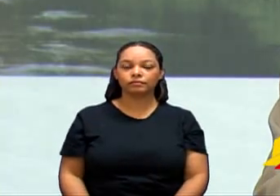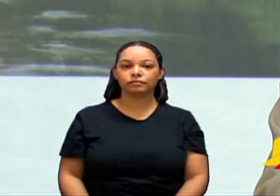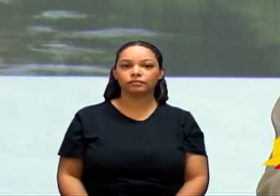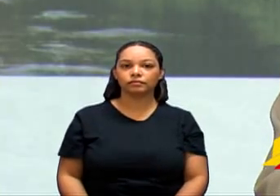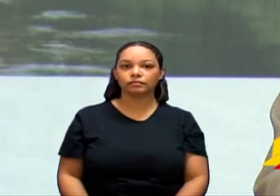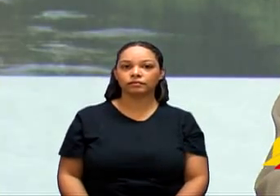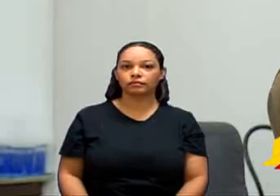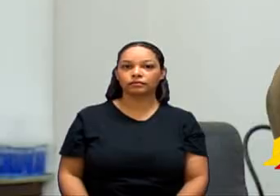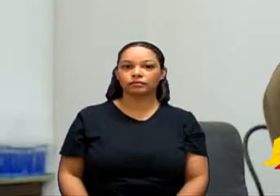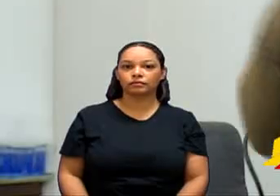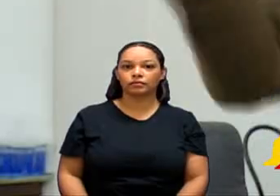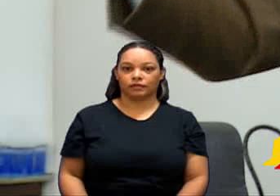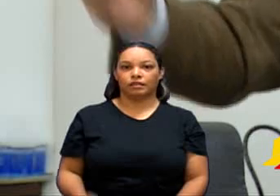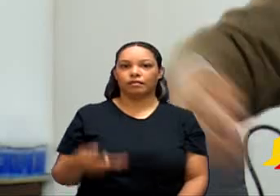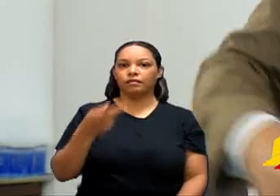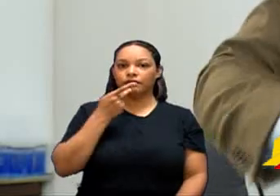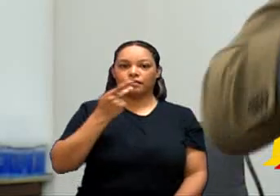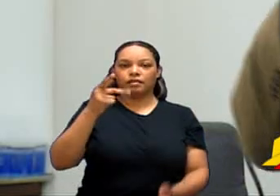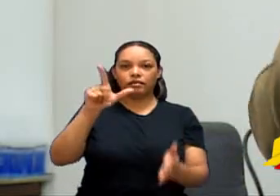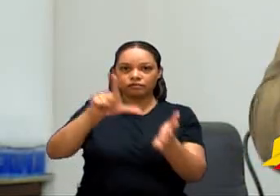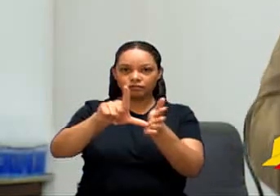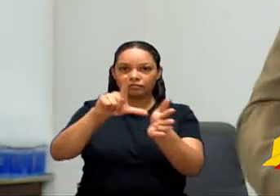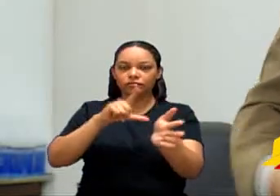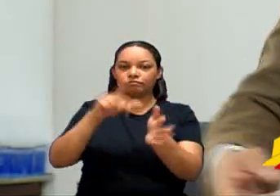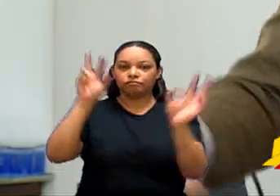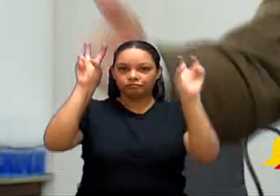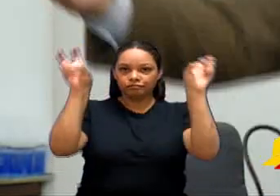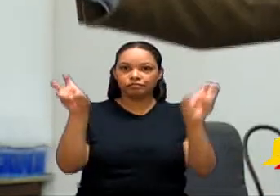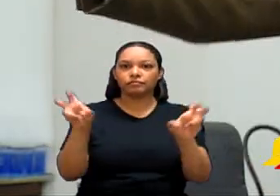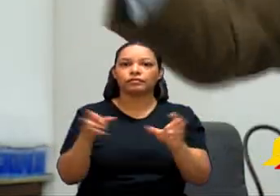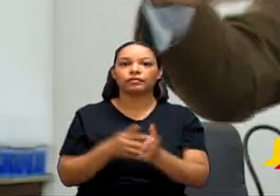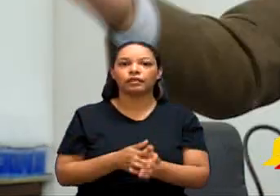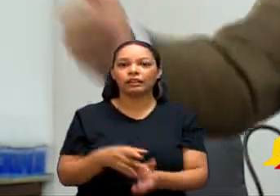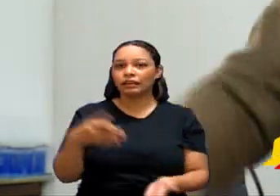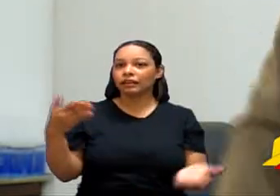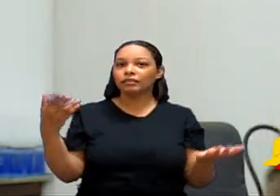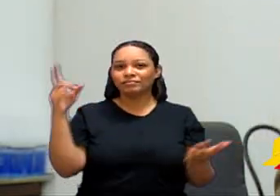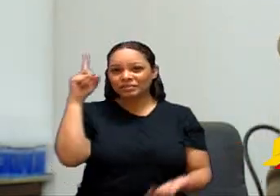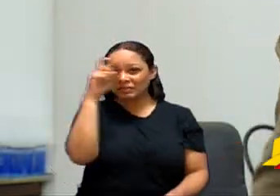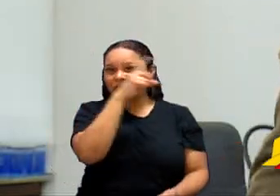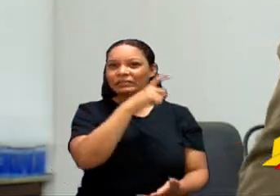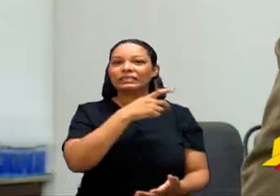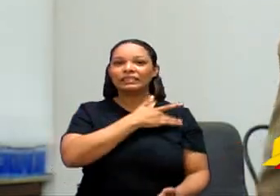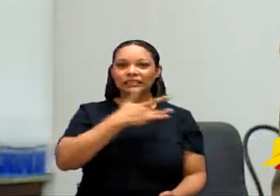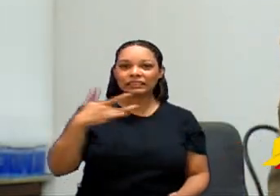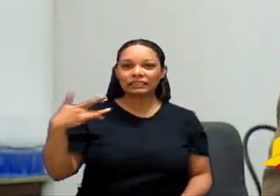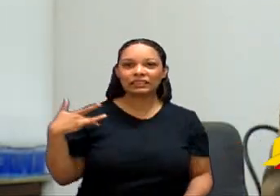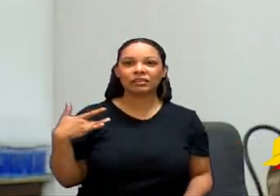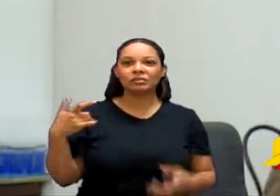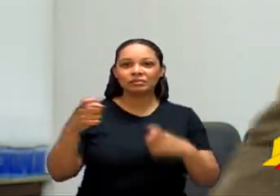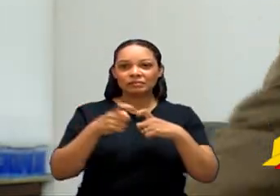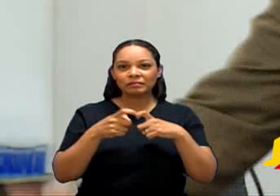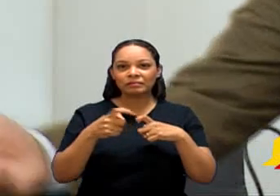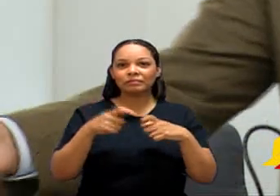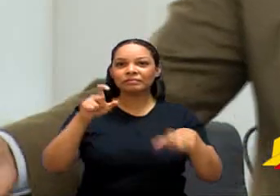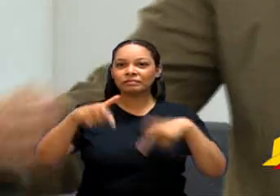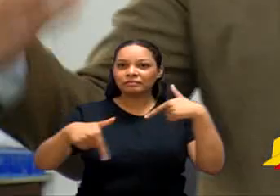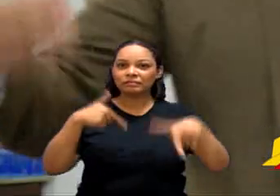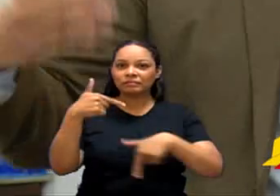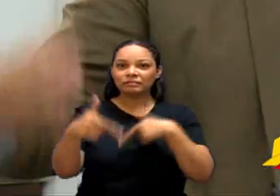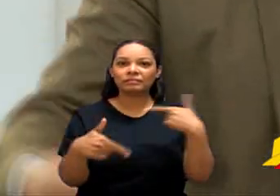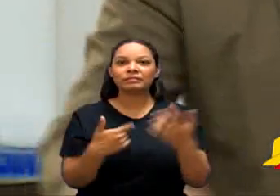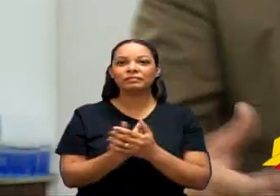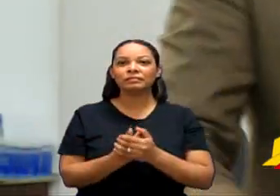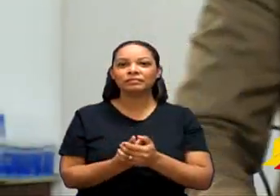anterior. A gente vê como os PJs temos a dificuldade, né, como a gente da Comissão de Saúde, aqui da Câmara, Comissão Permanente, se